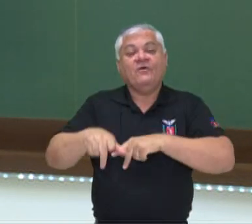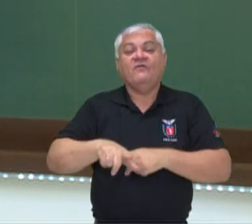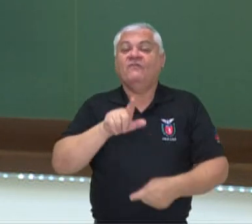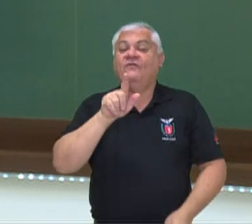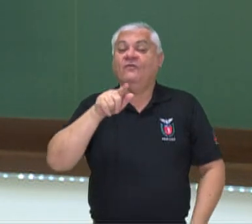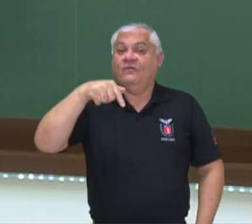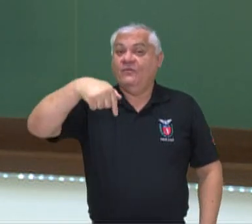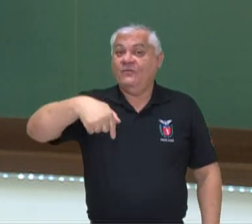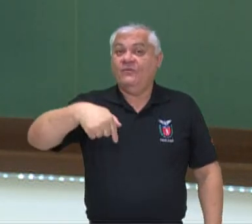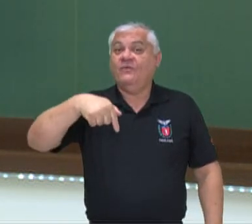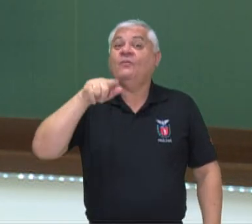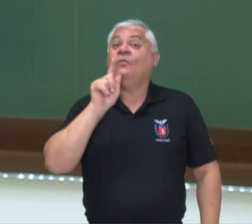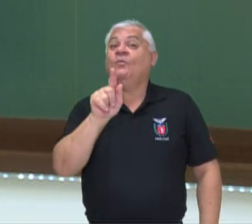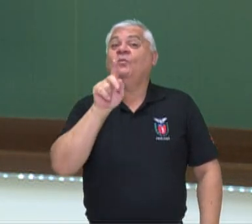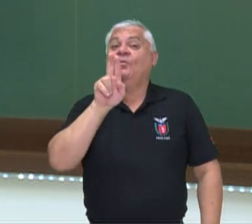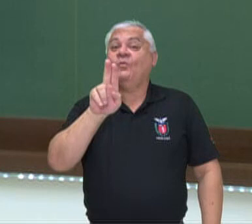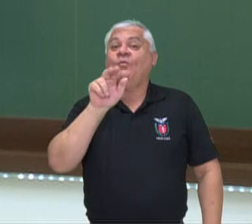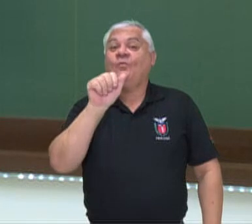um povo que